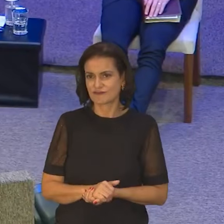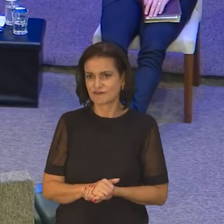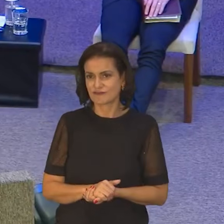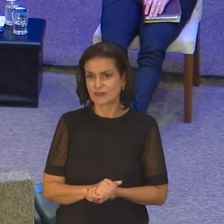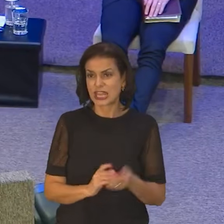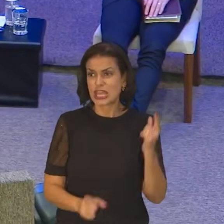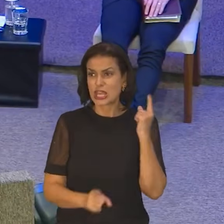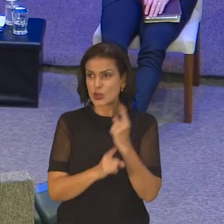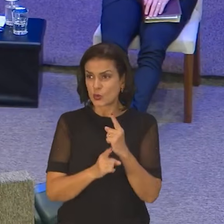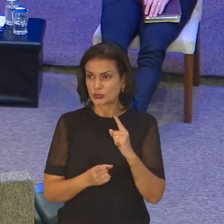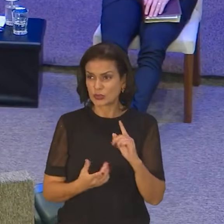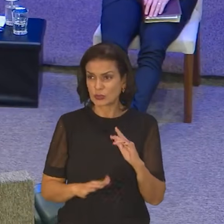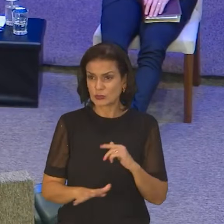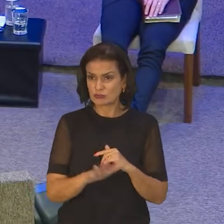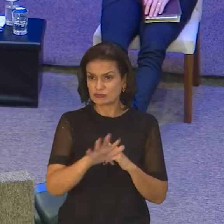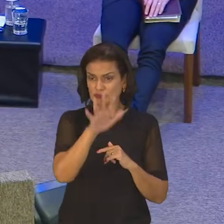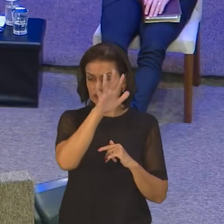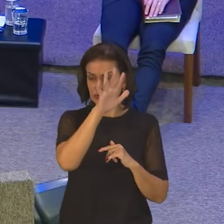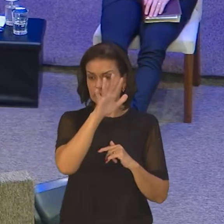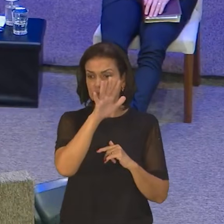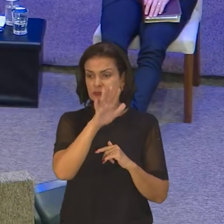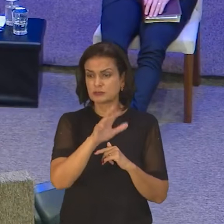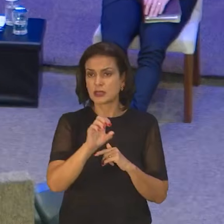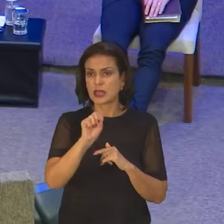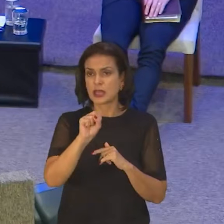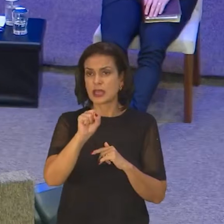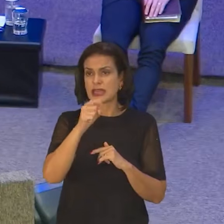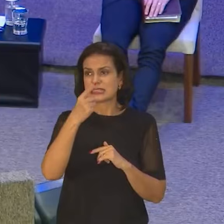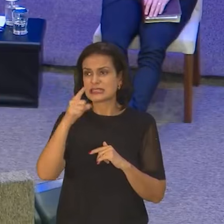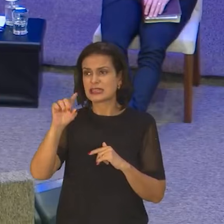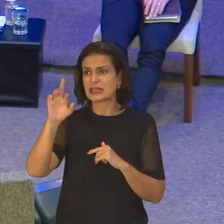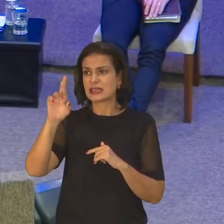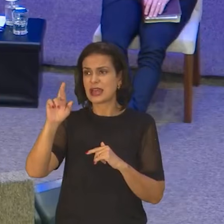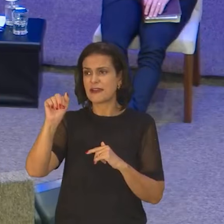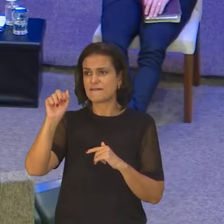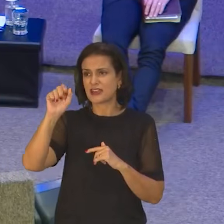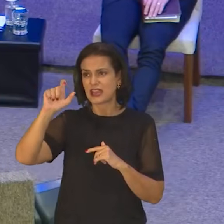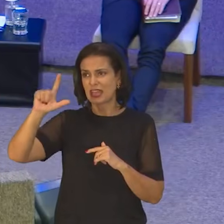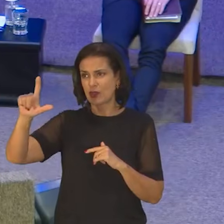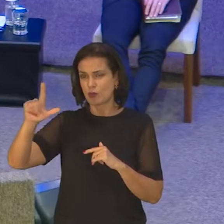Encontrei uma favela chamada San Rafael, já na entrada entre Paraguai e Brasil.